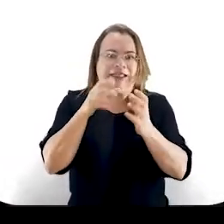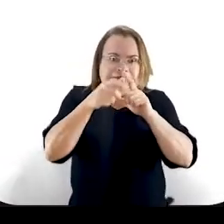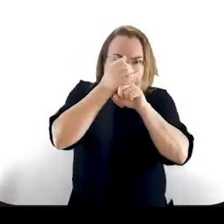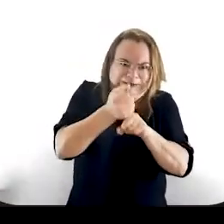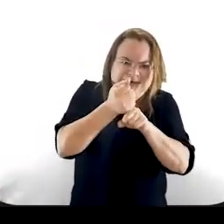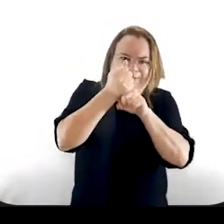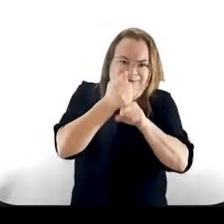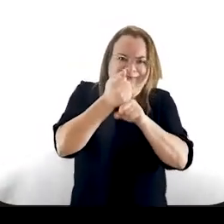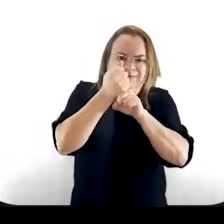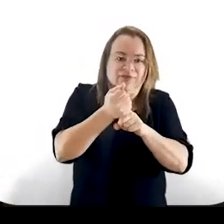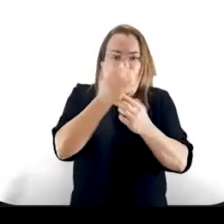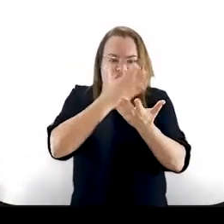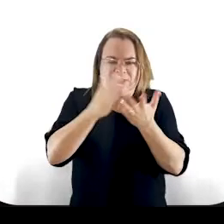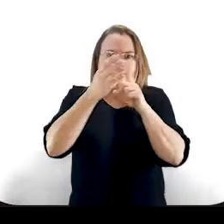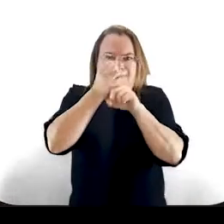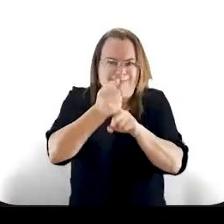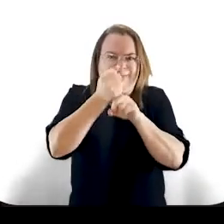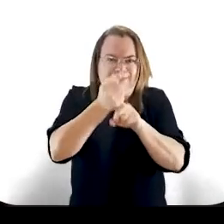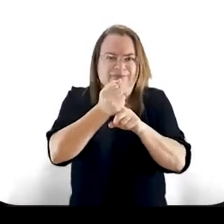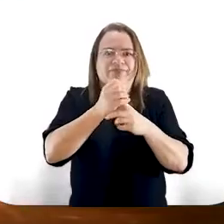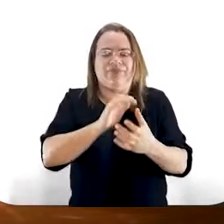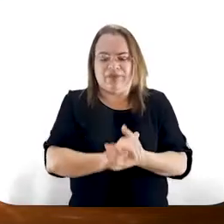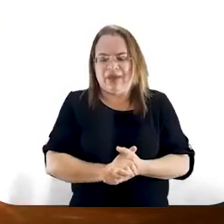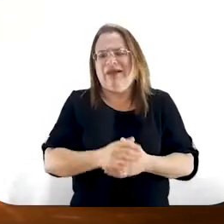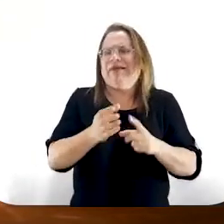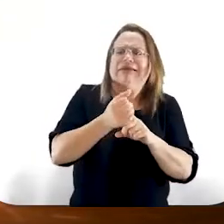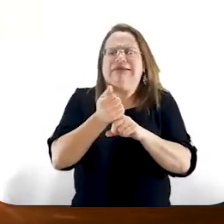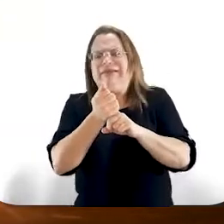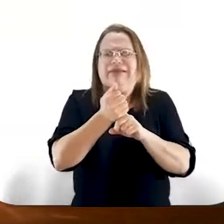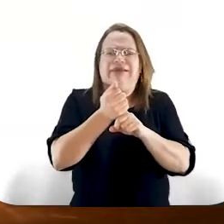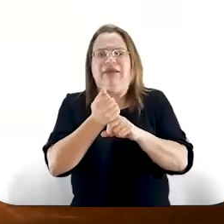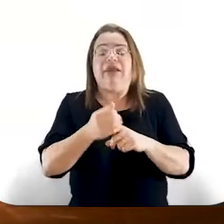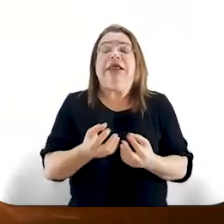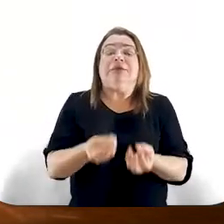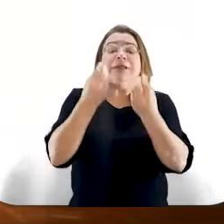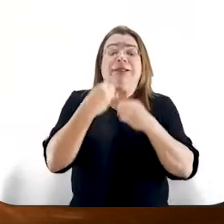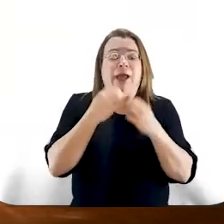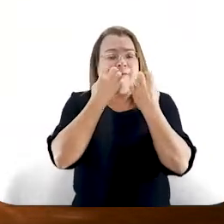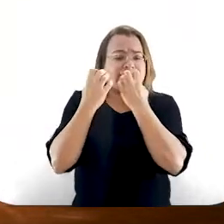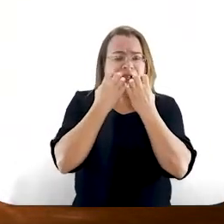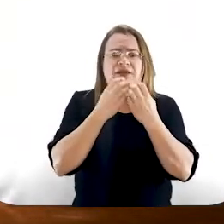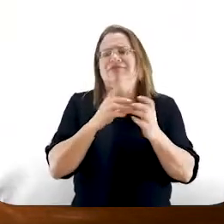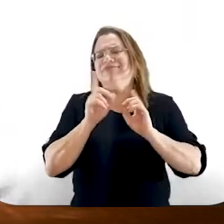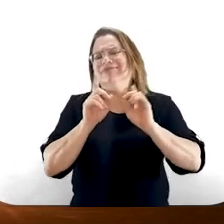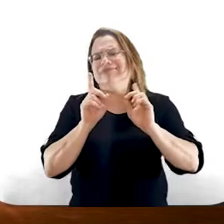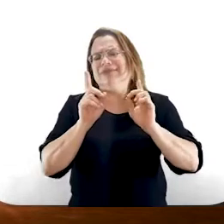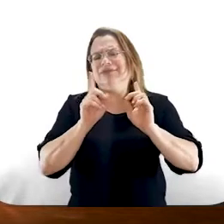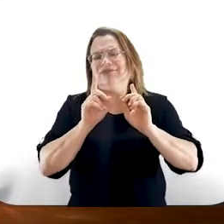apertou, começou a apertar. Ai, ai, ai, ai, ai, ai, ai, devolva minha gaita. Tá bom, devolvo,